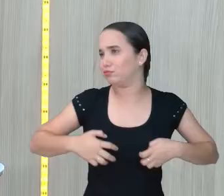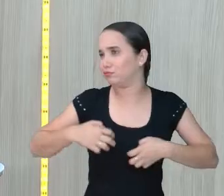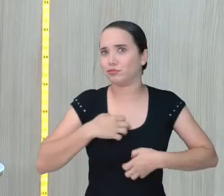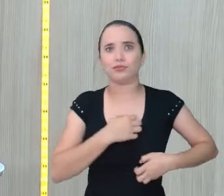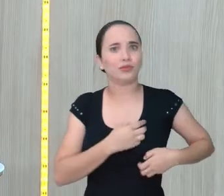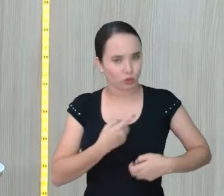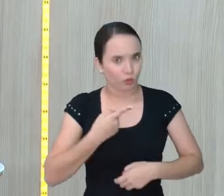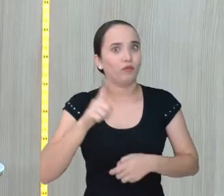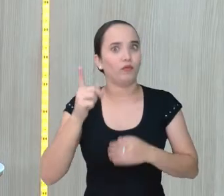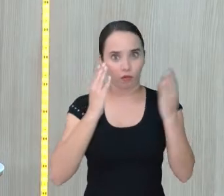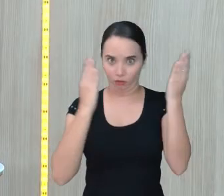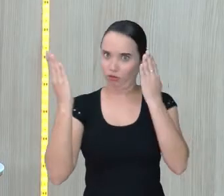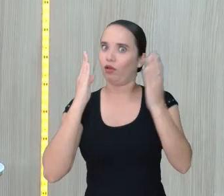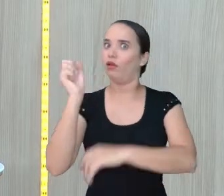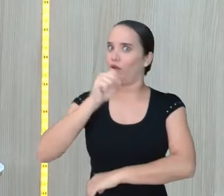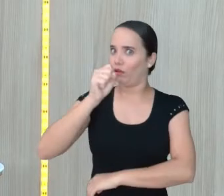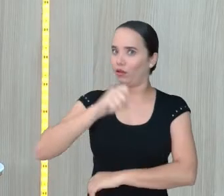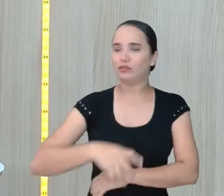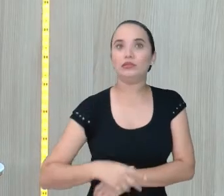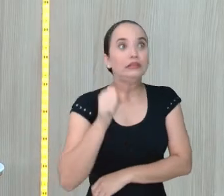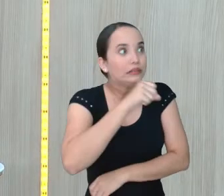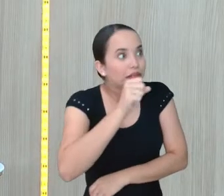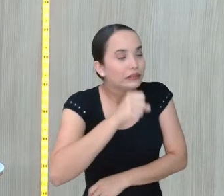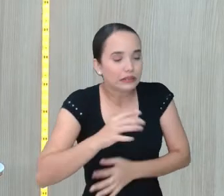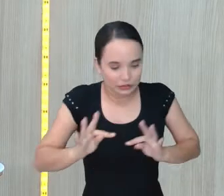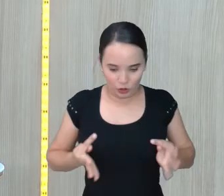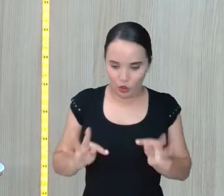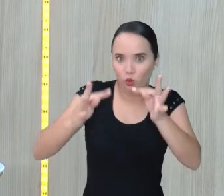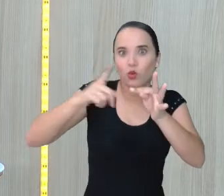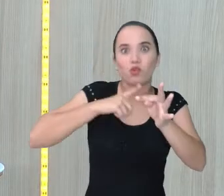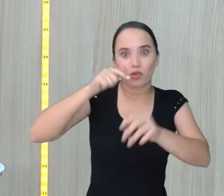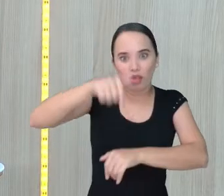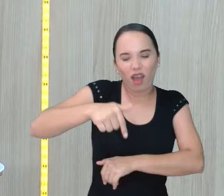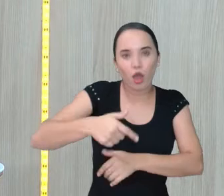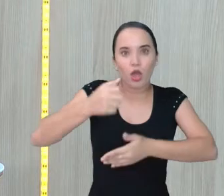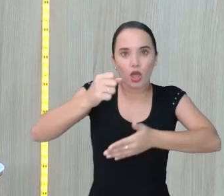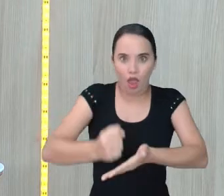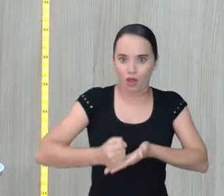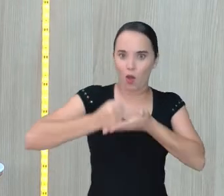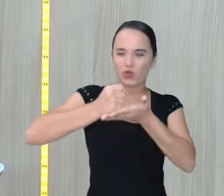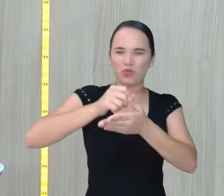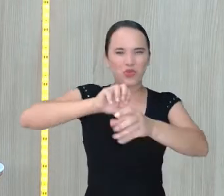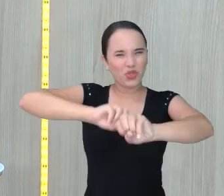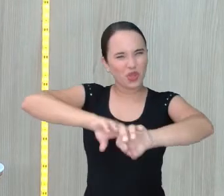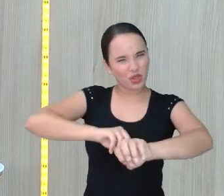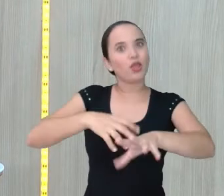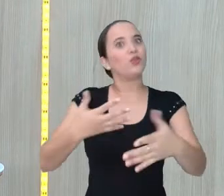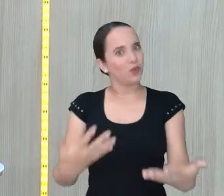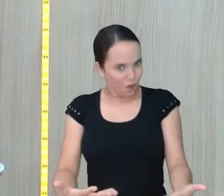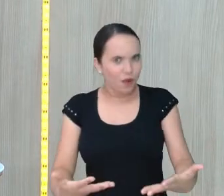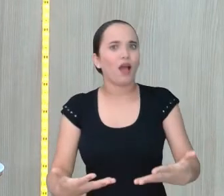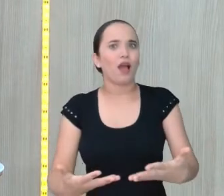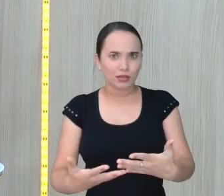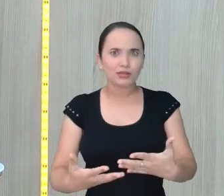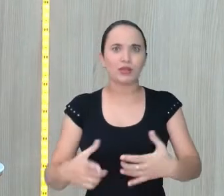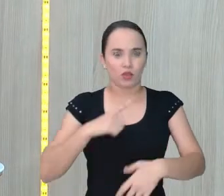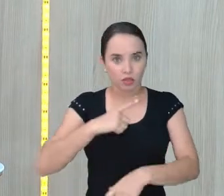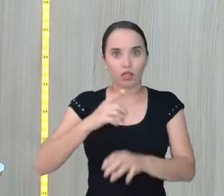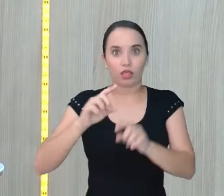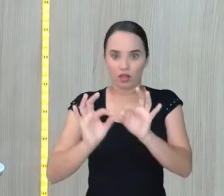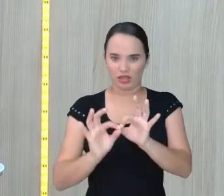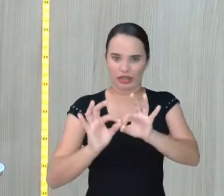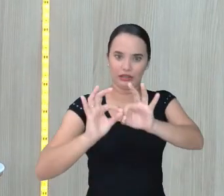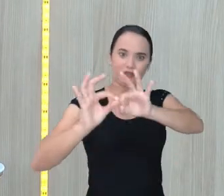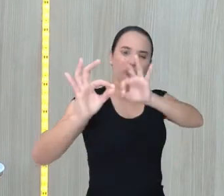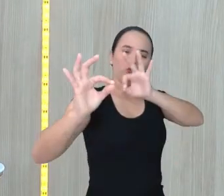e a tecnologia ia a serviço, né, da educação, né? Isso a gente tem essa distância aí